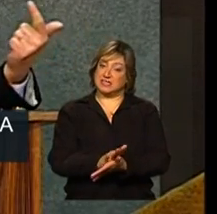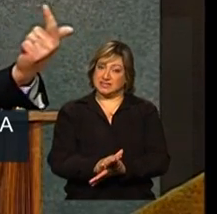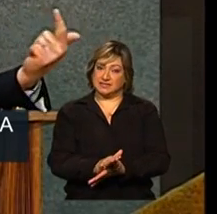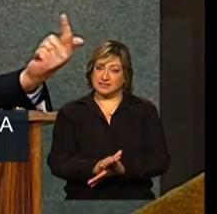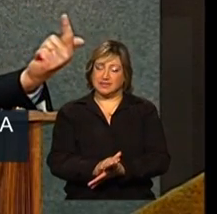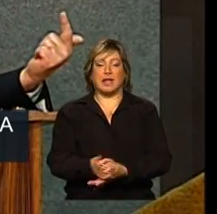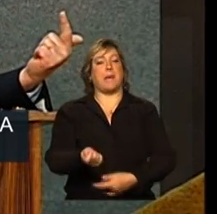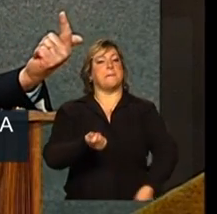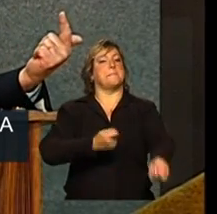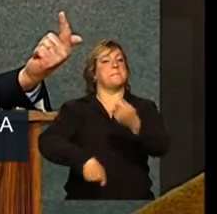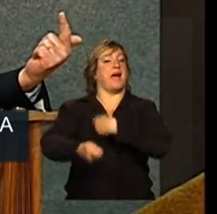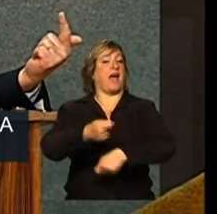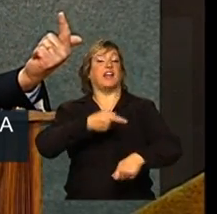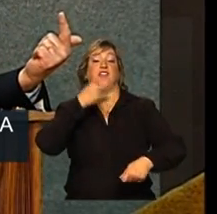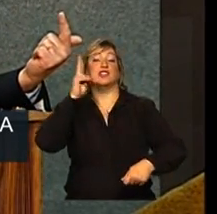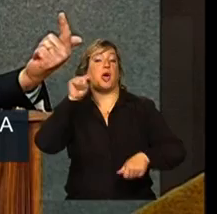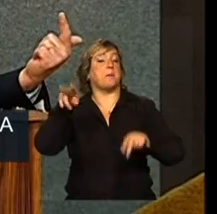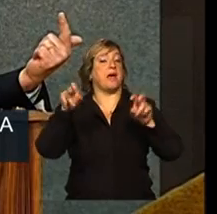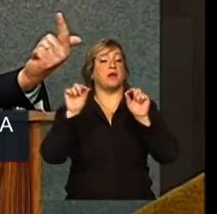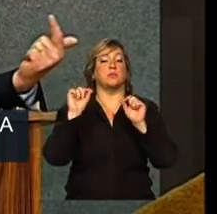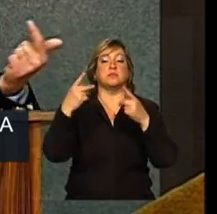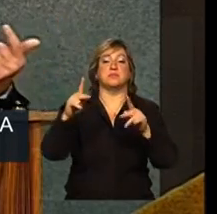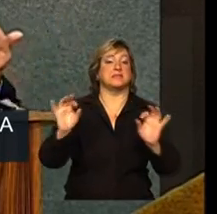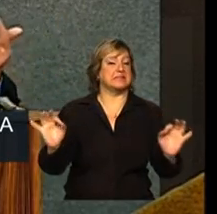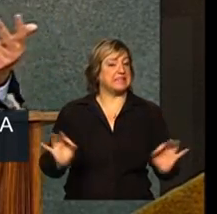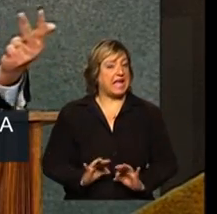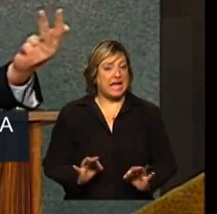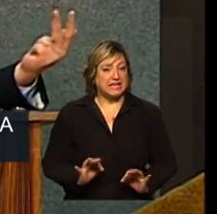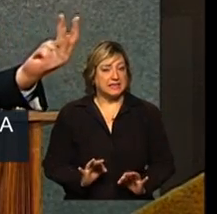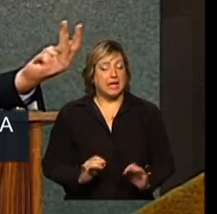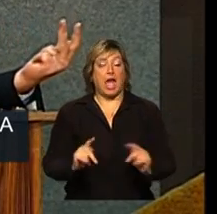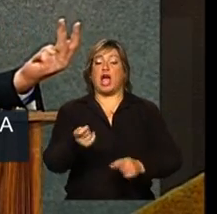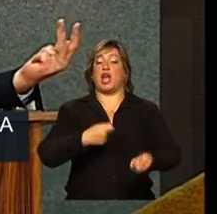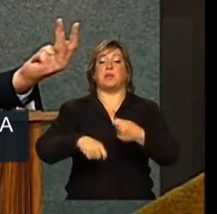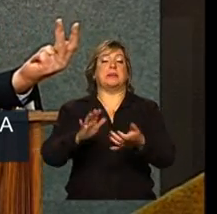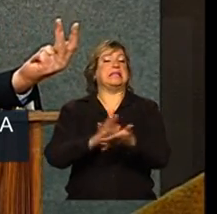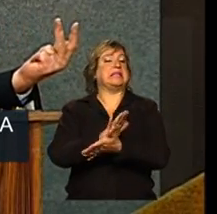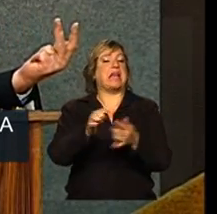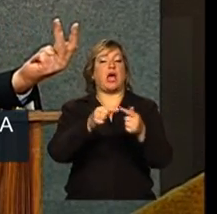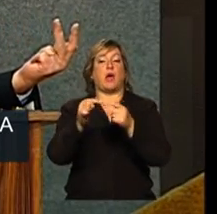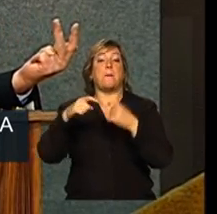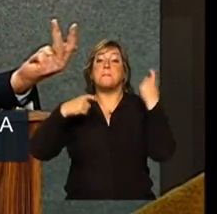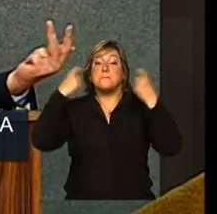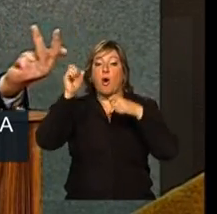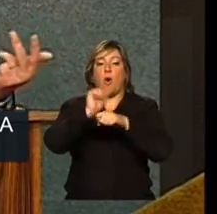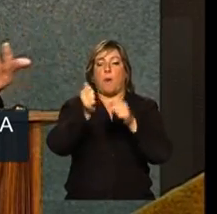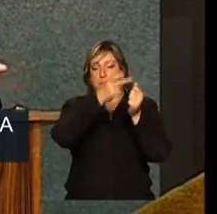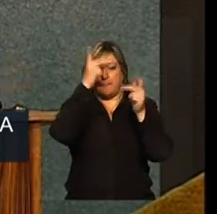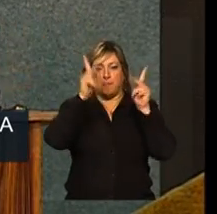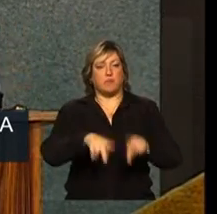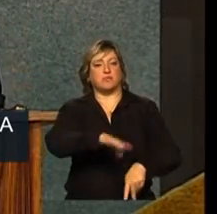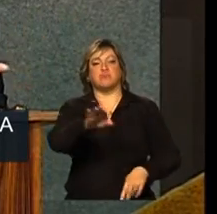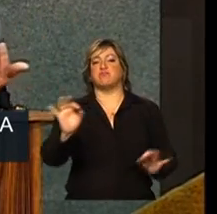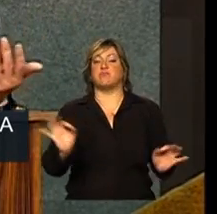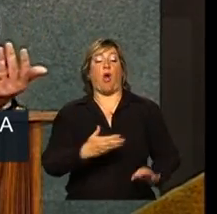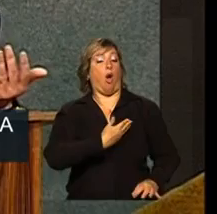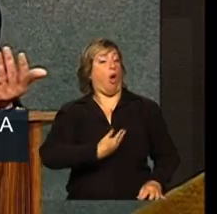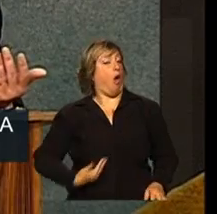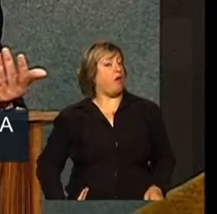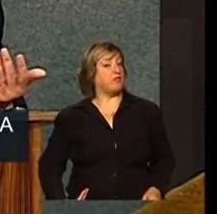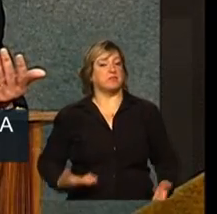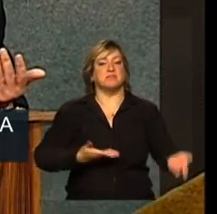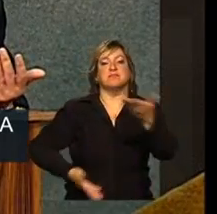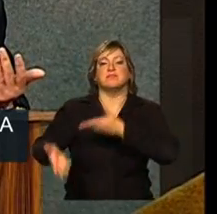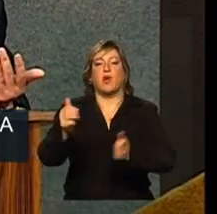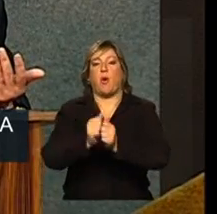o mercado não falava com eles, a economia não falava com eles, o governo não falava